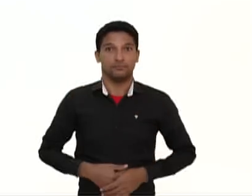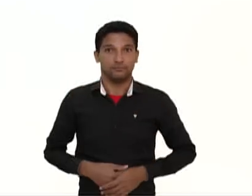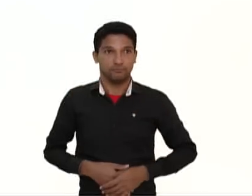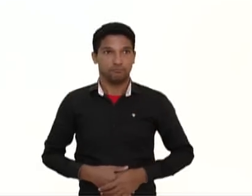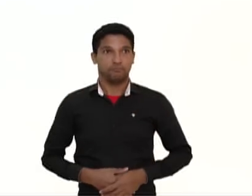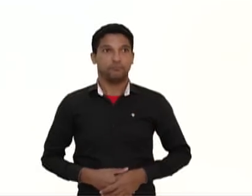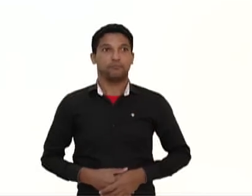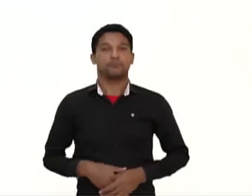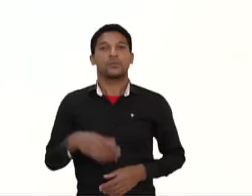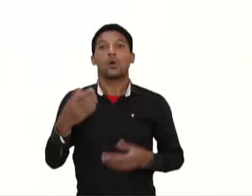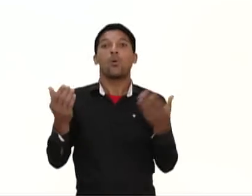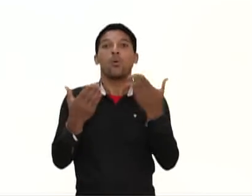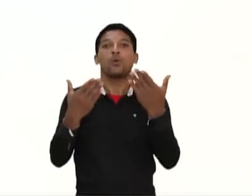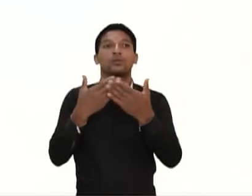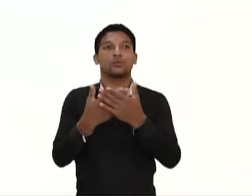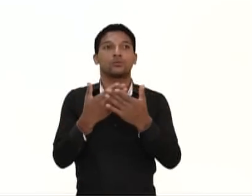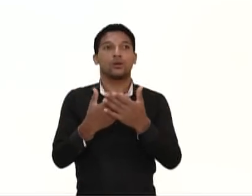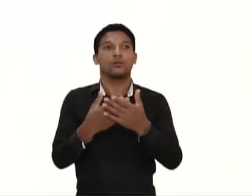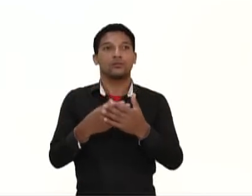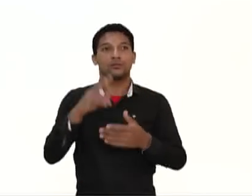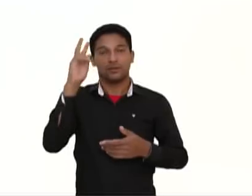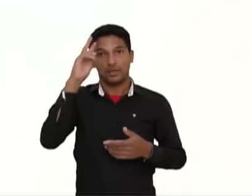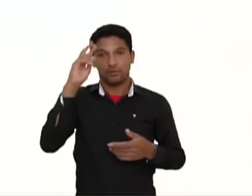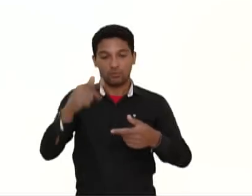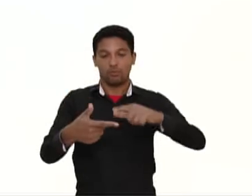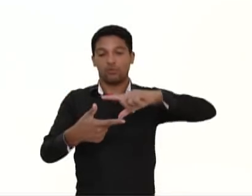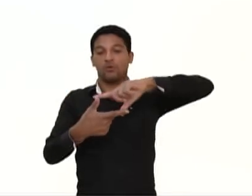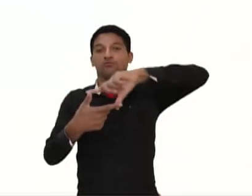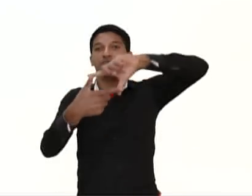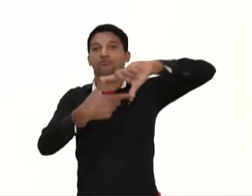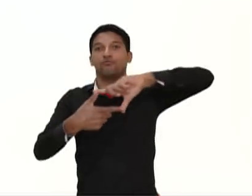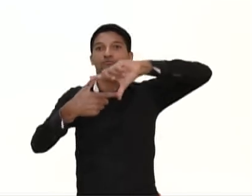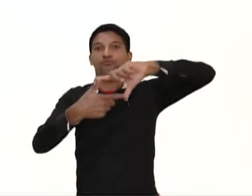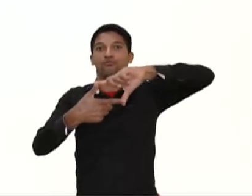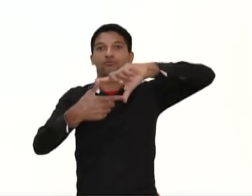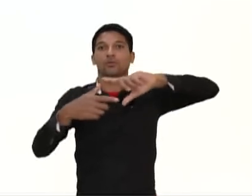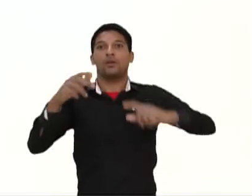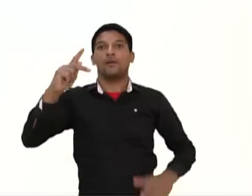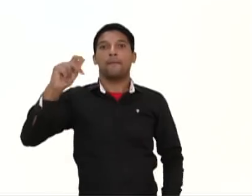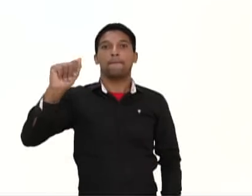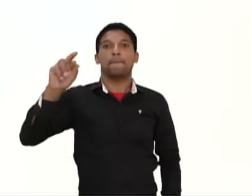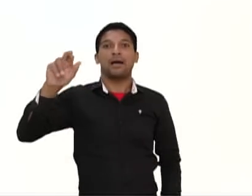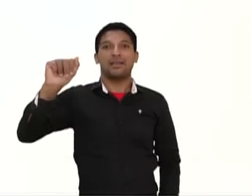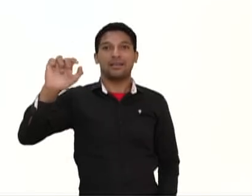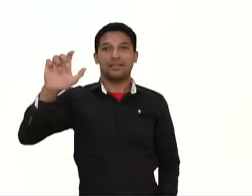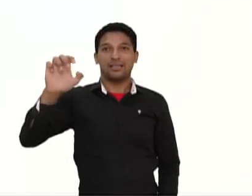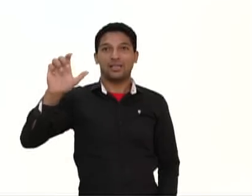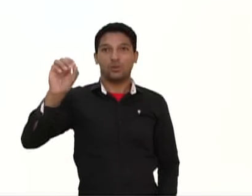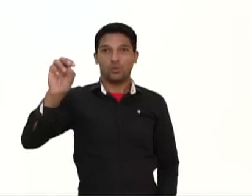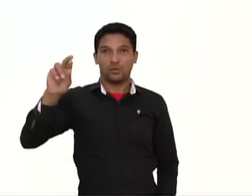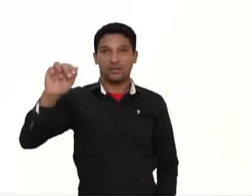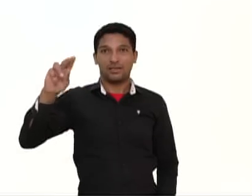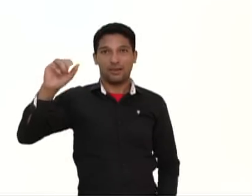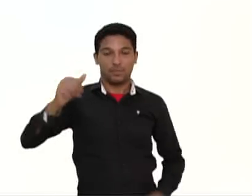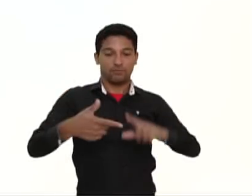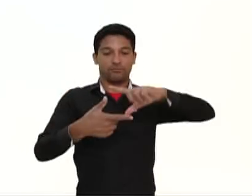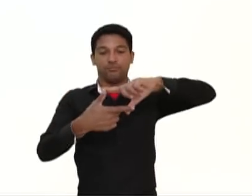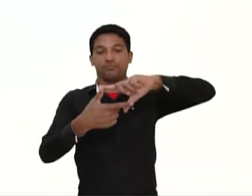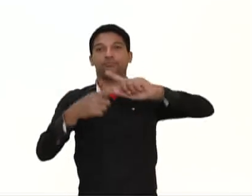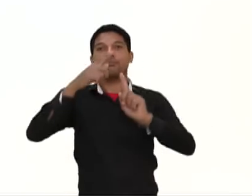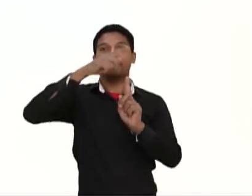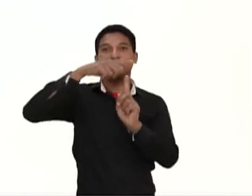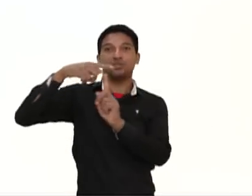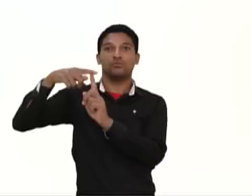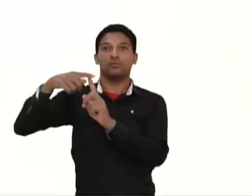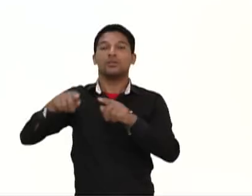O que nós vimos hoje? Nós retomamos os tipos de paralelogramos e os tipos de trapézio, observando algumas propriedades em cada